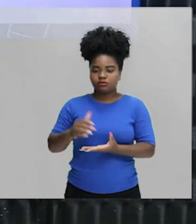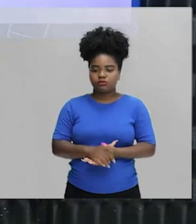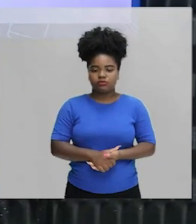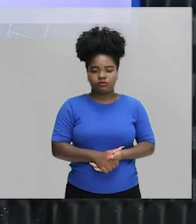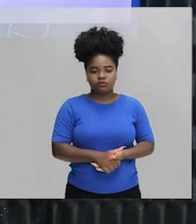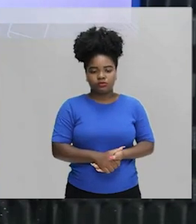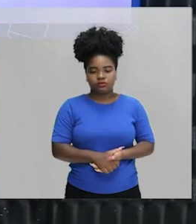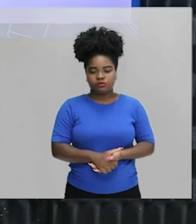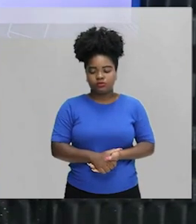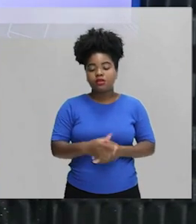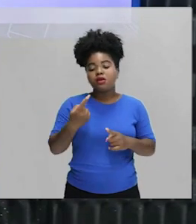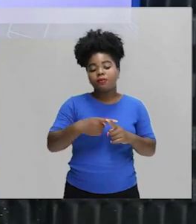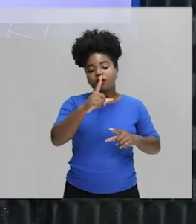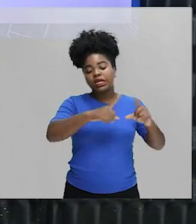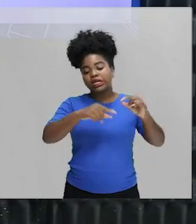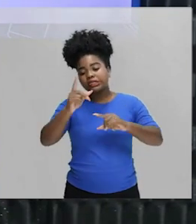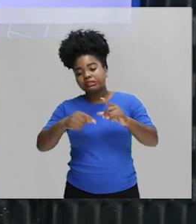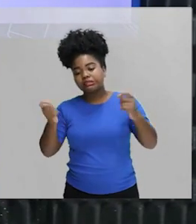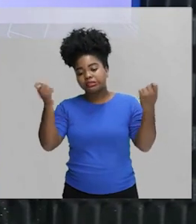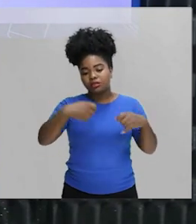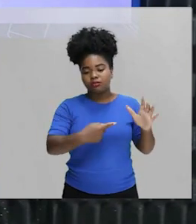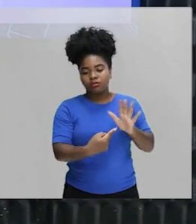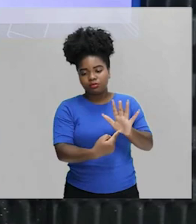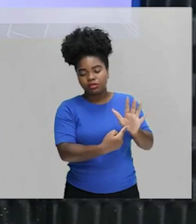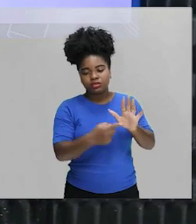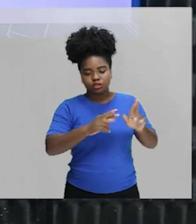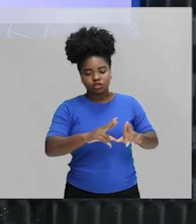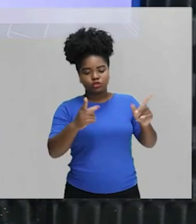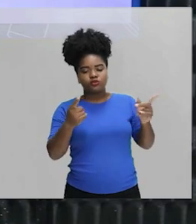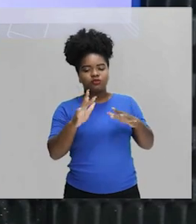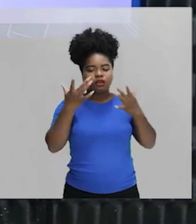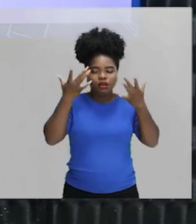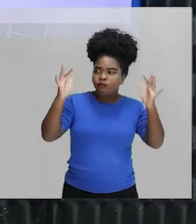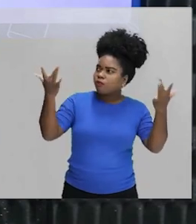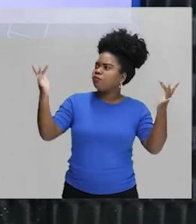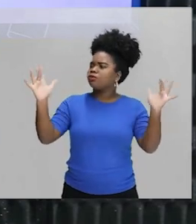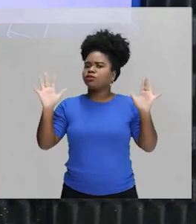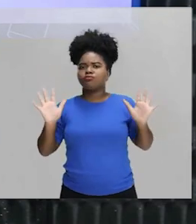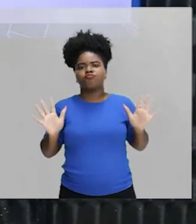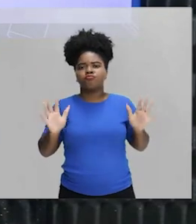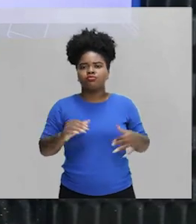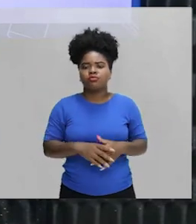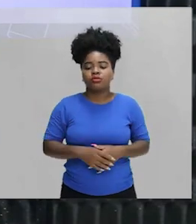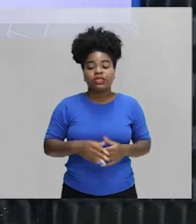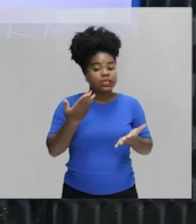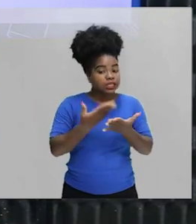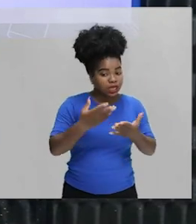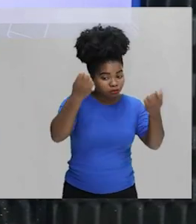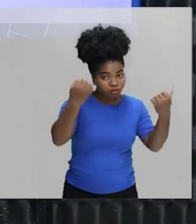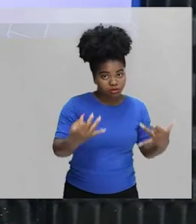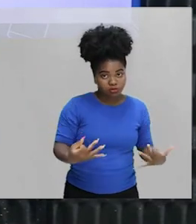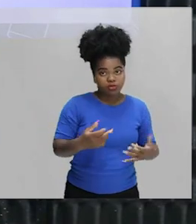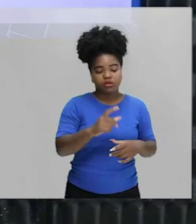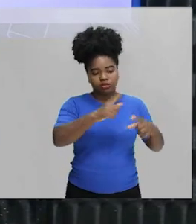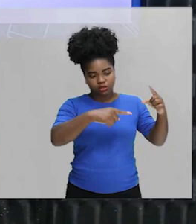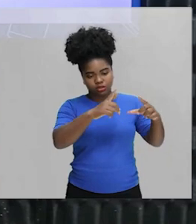porque as estrelas podem apresentar diferente brilho L na aula foi dito né as